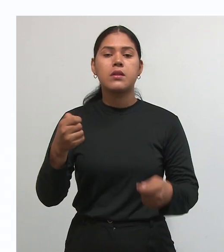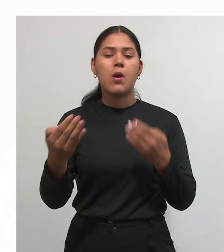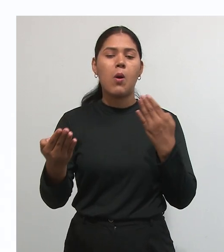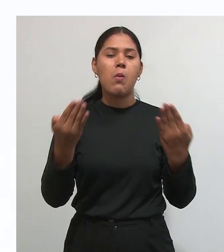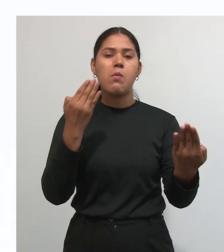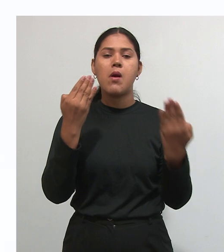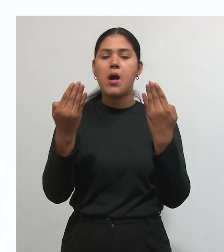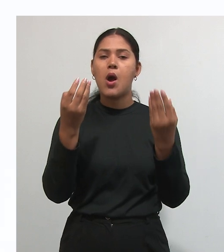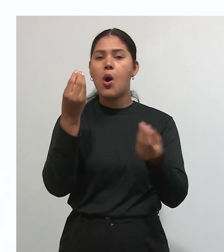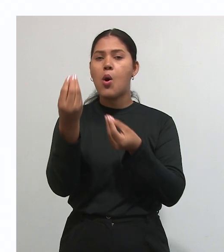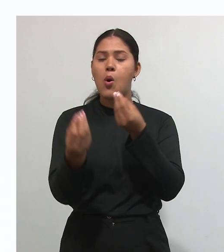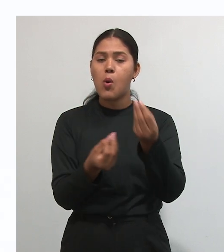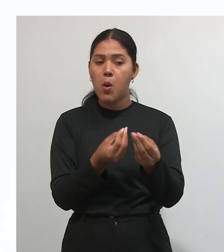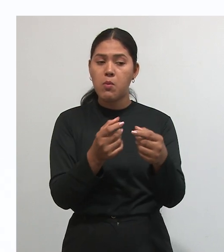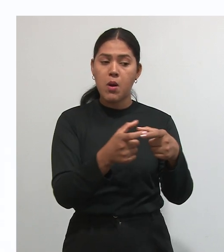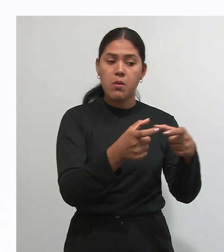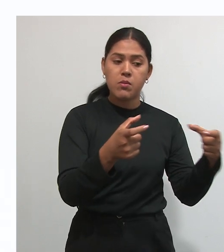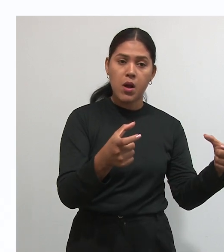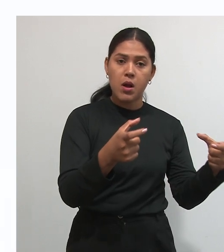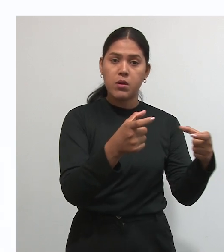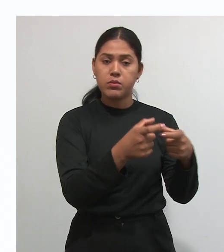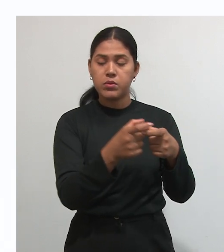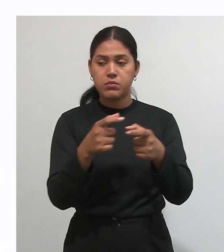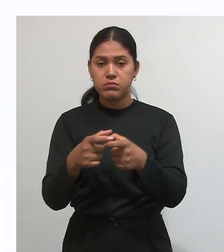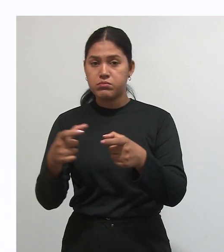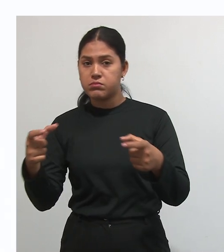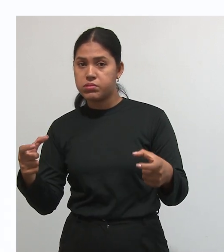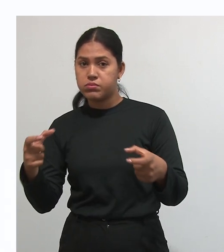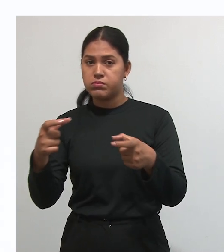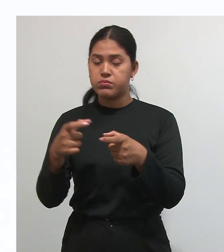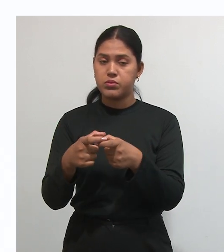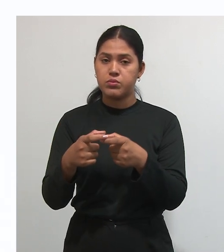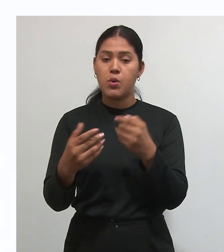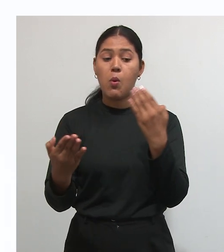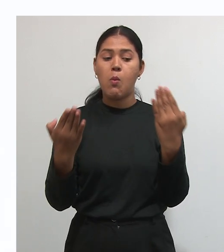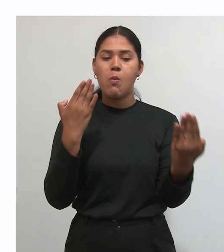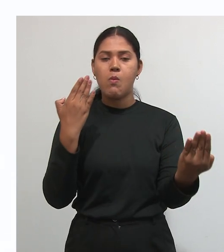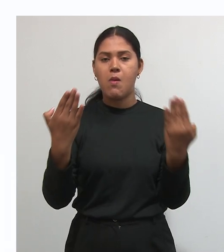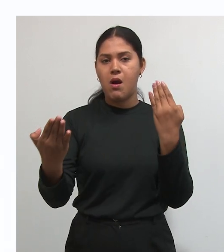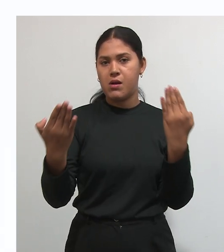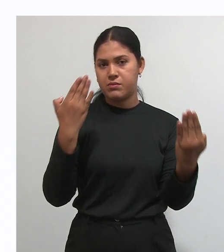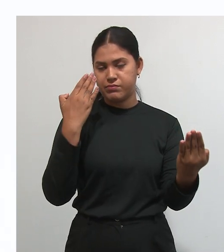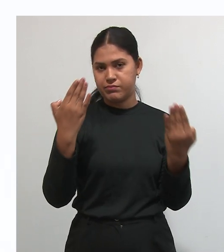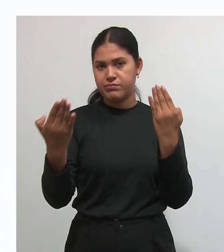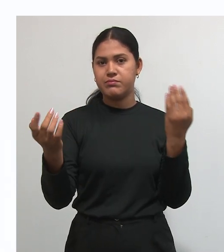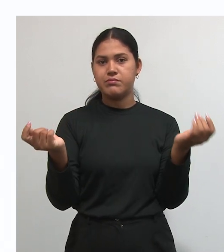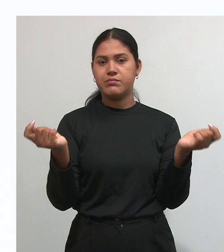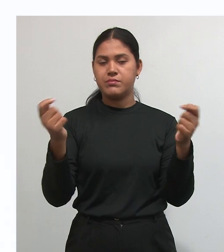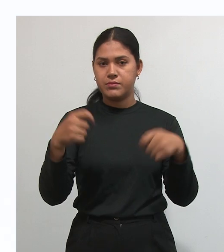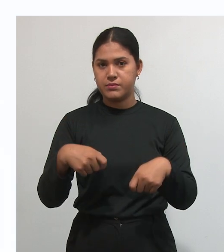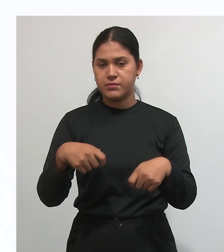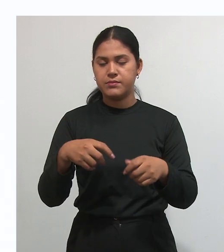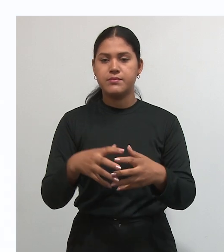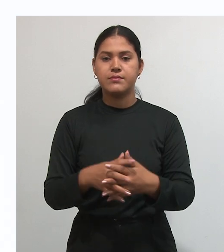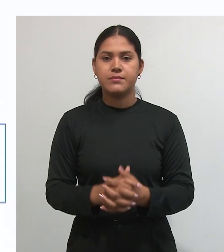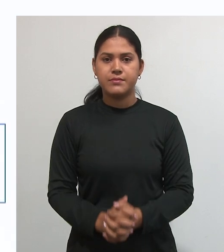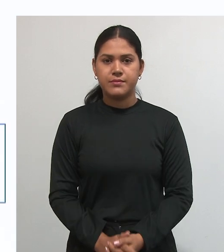a VPD. VPA, já sabe, variação patrimonial aumentativa. VPD, variação patrimonial